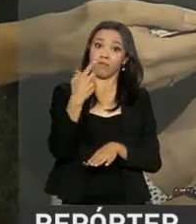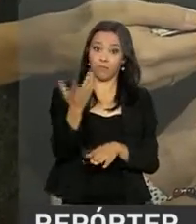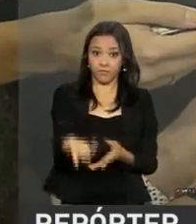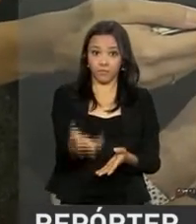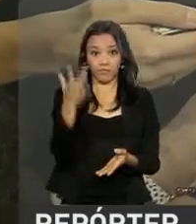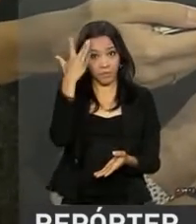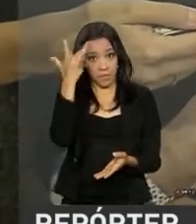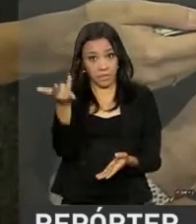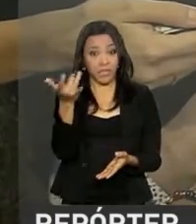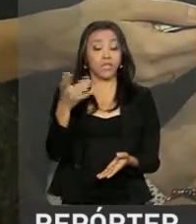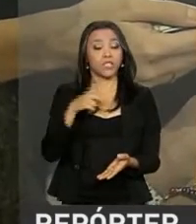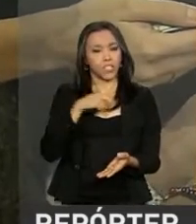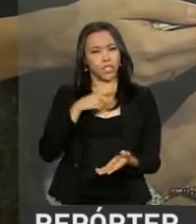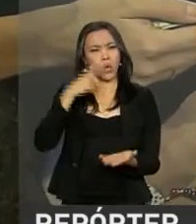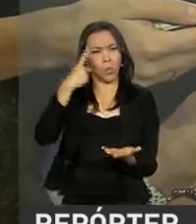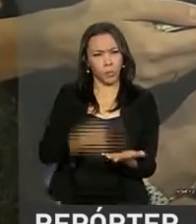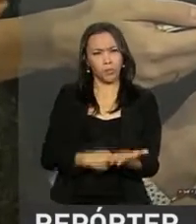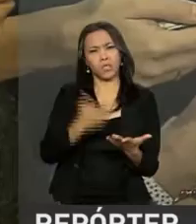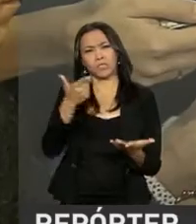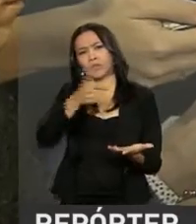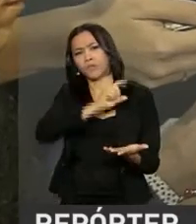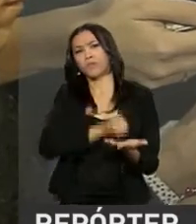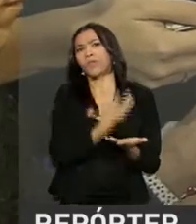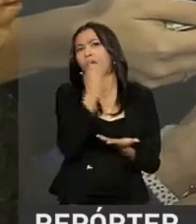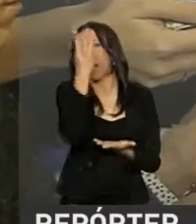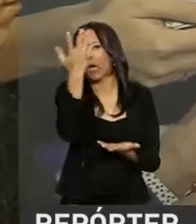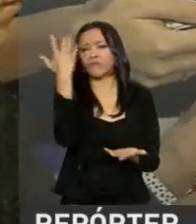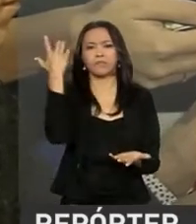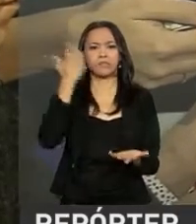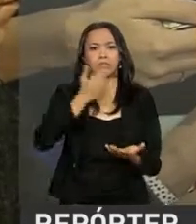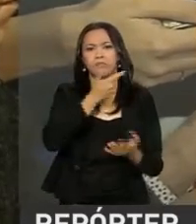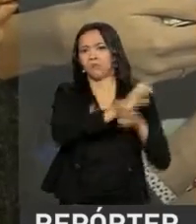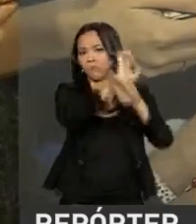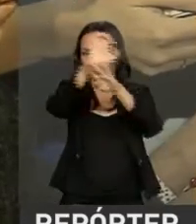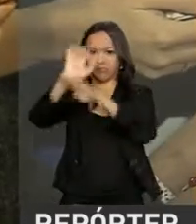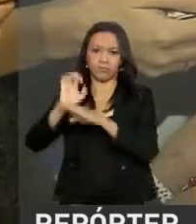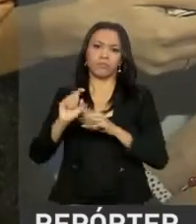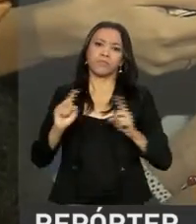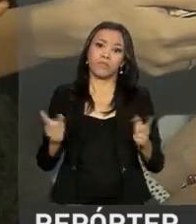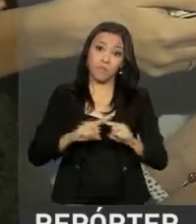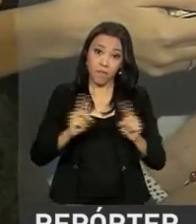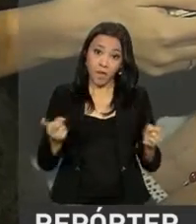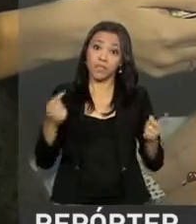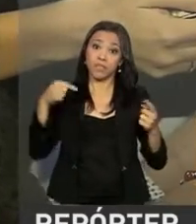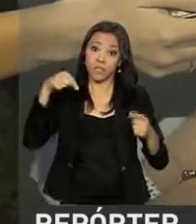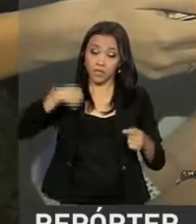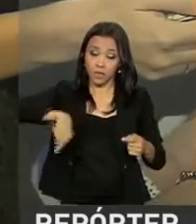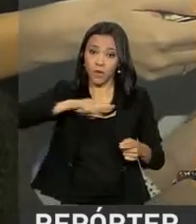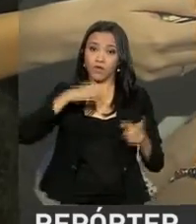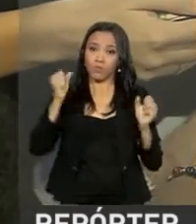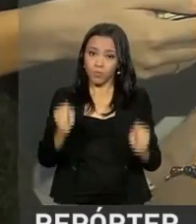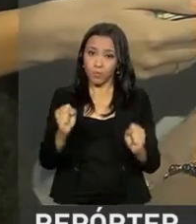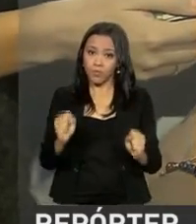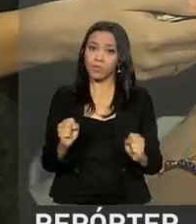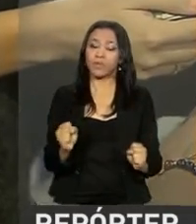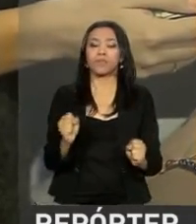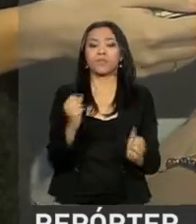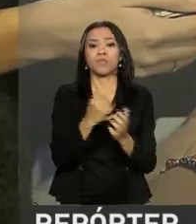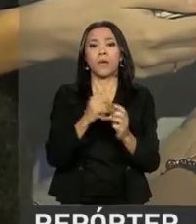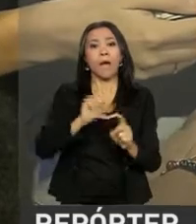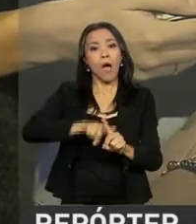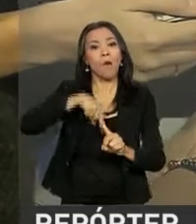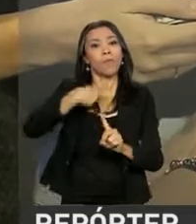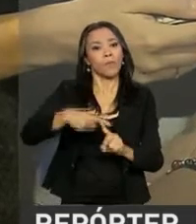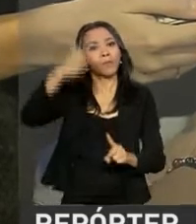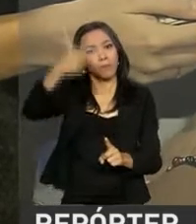assumidos durante as campanhas, outros já tinham viagem marcada. Então a tendência é que a gente possa ainda aumentar, que possamos aumentar ainda mais